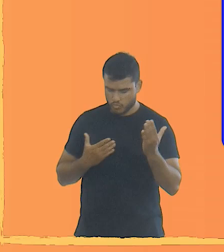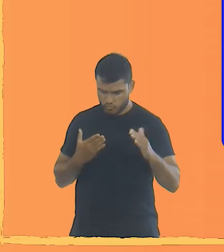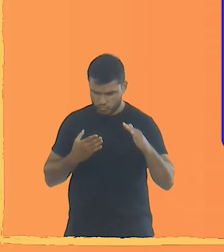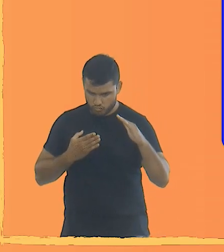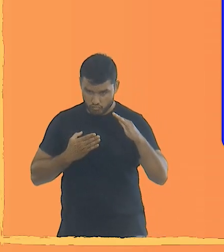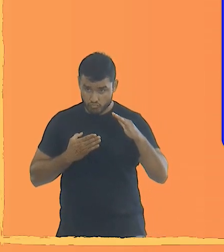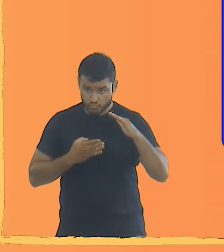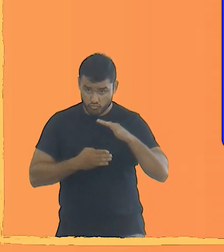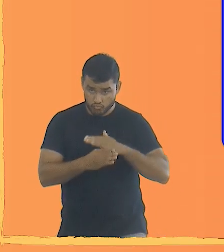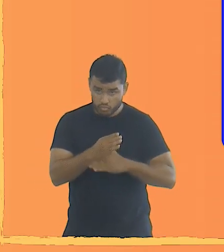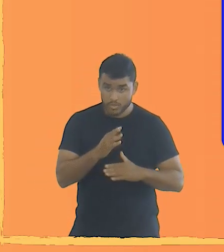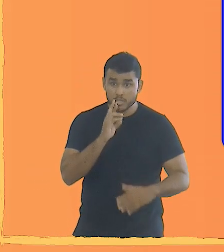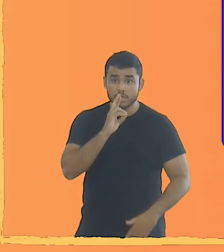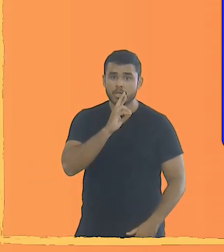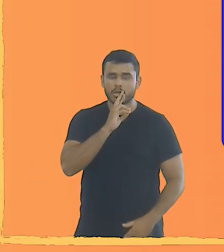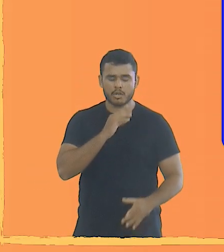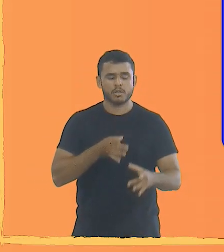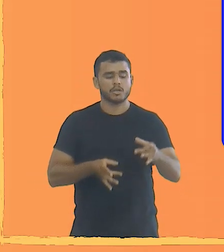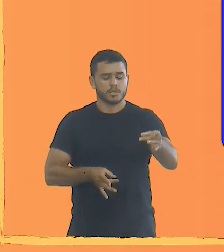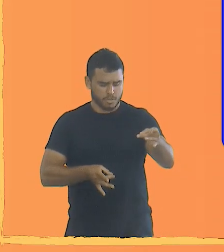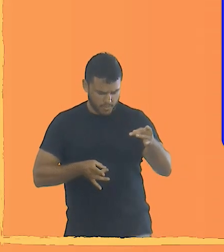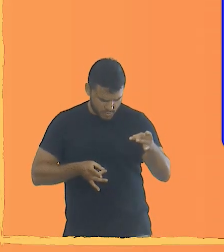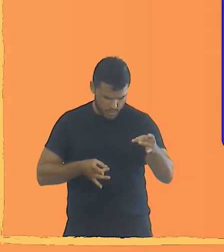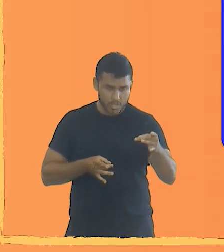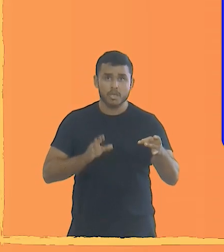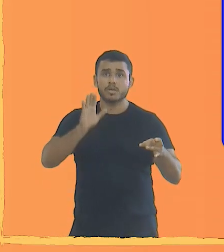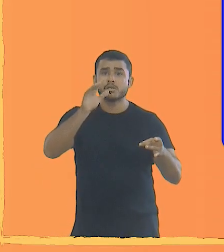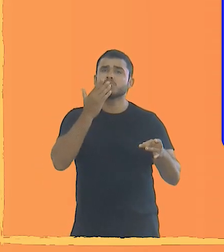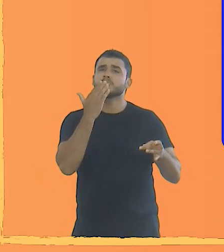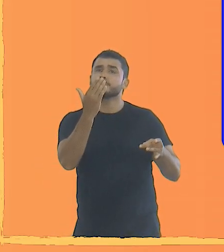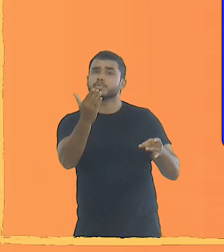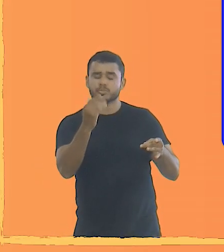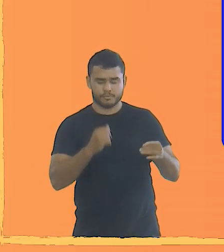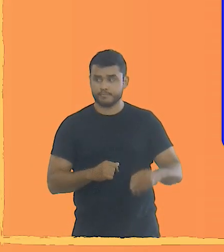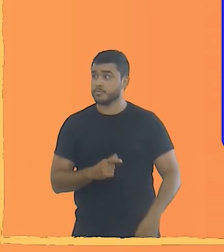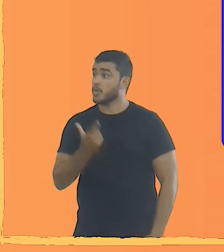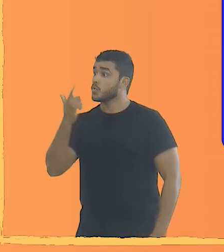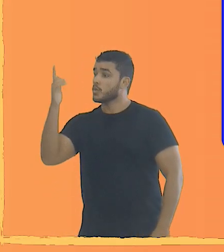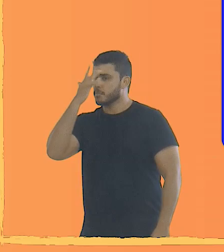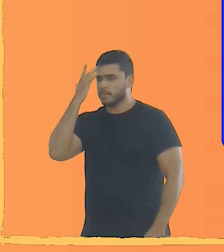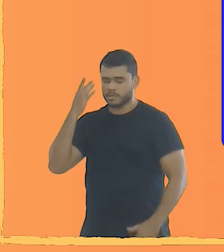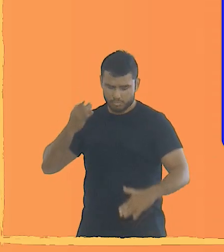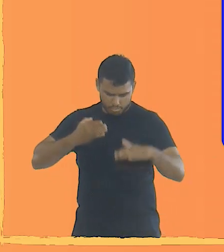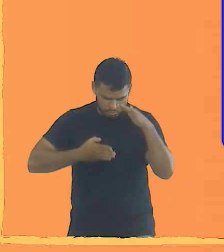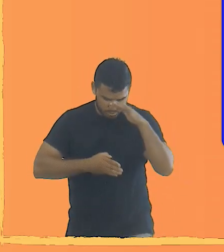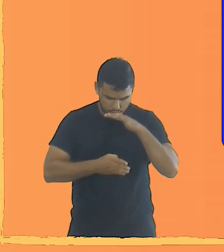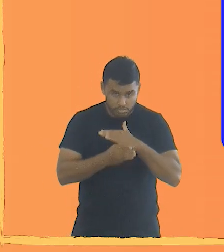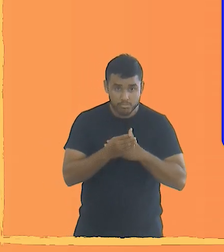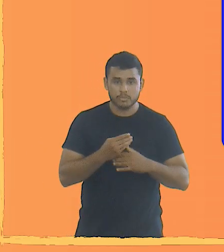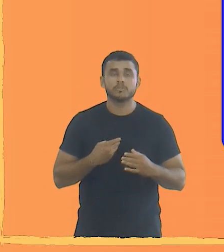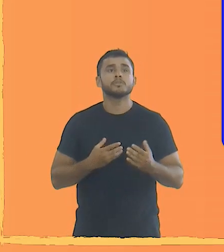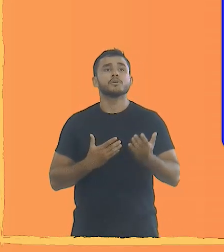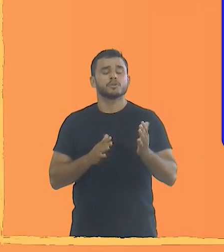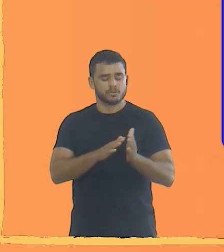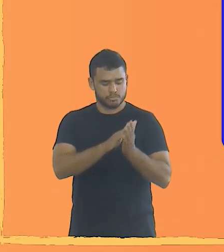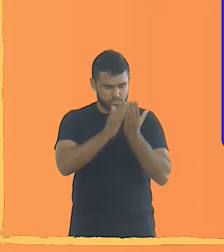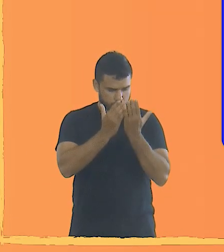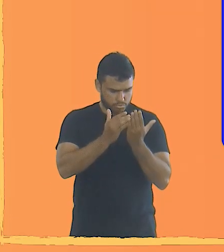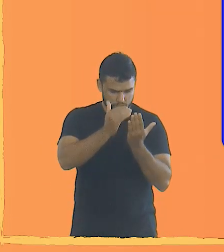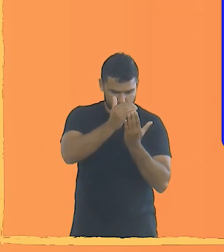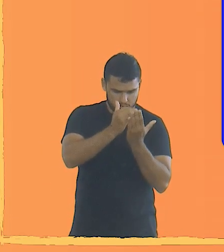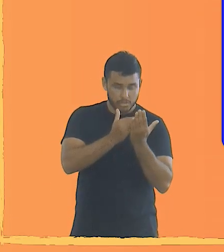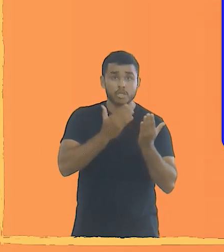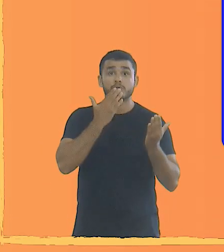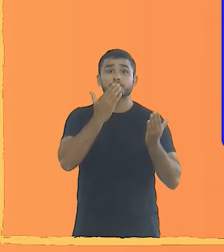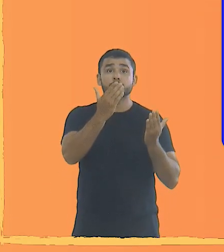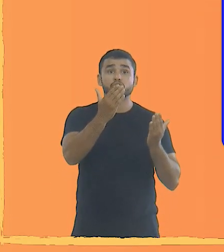pedido. A minha pergunta é, quantas pessoas eu preciso ter para garantir que existem